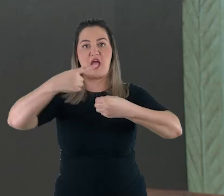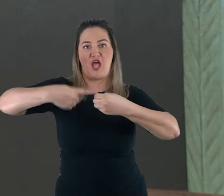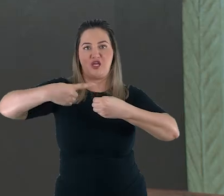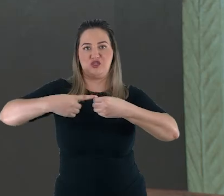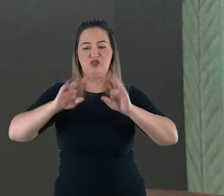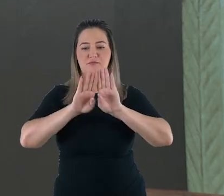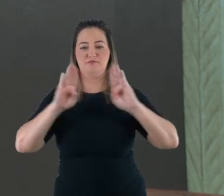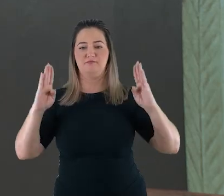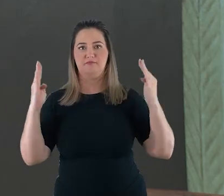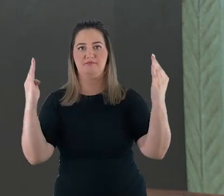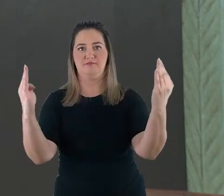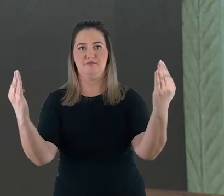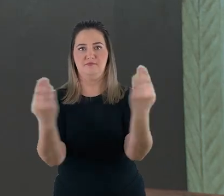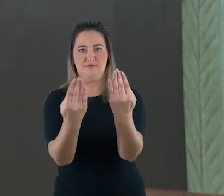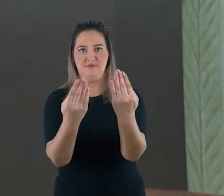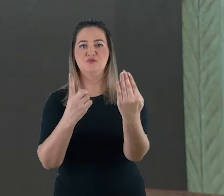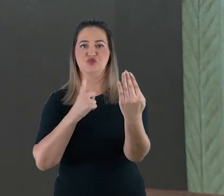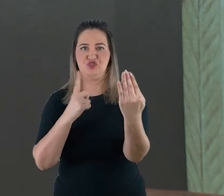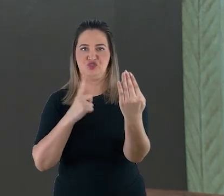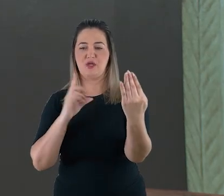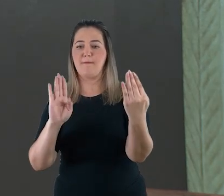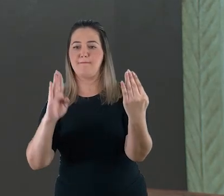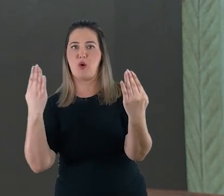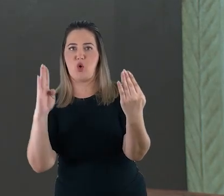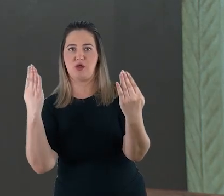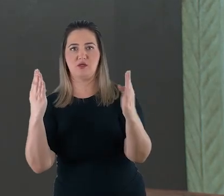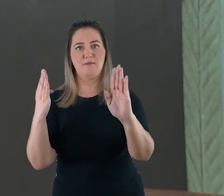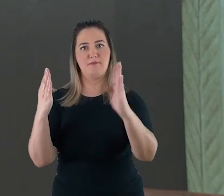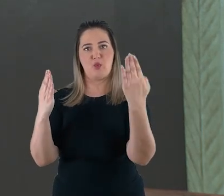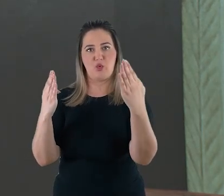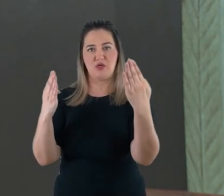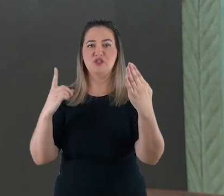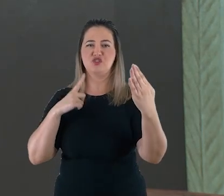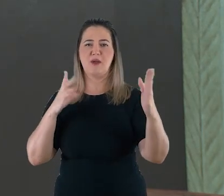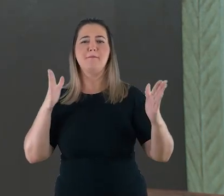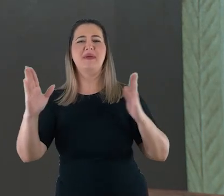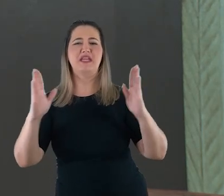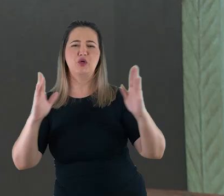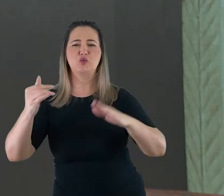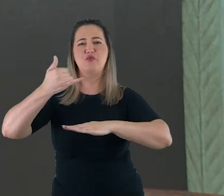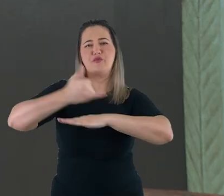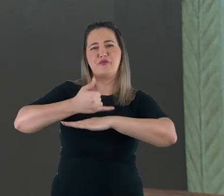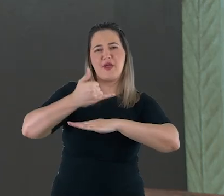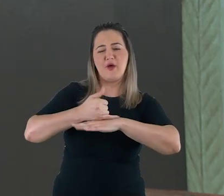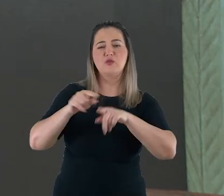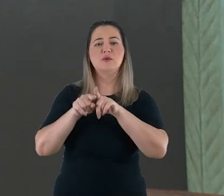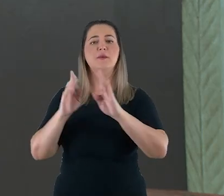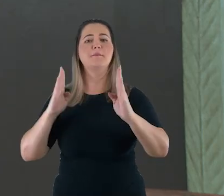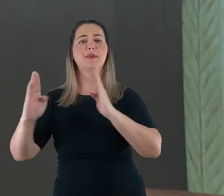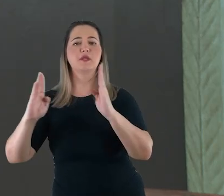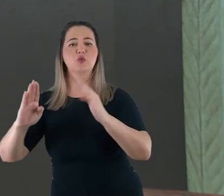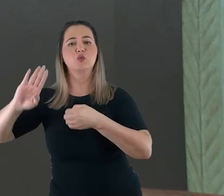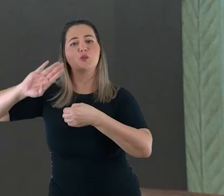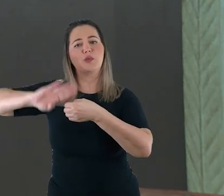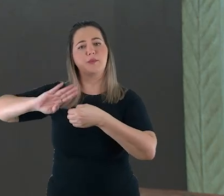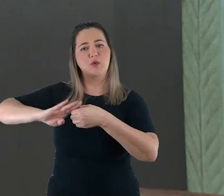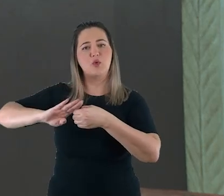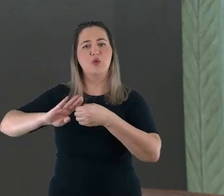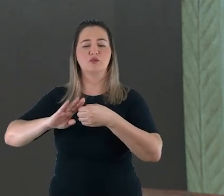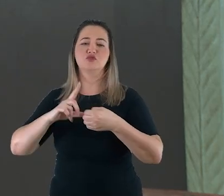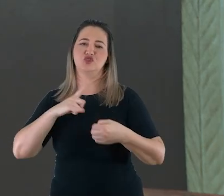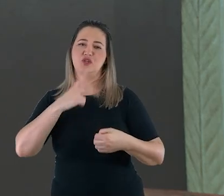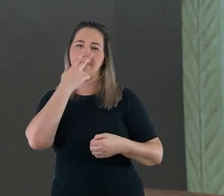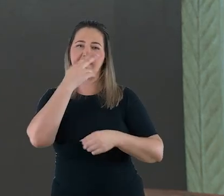cidade de Laquis. Muitas cidades do período do Ferro e também do período babilônico e do período persa tinham esse